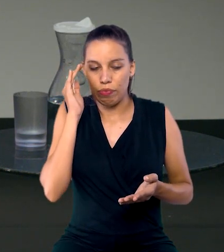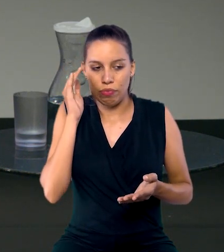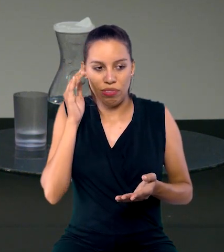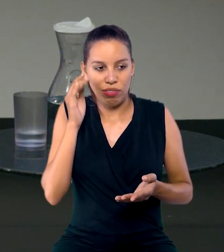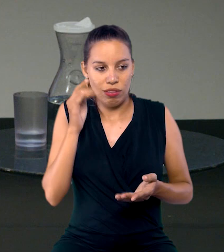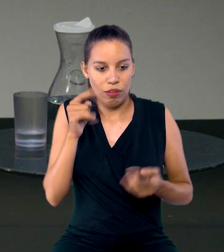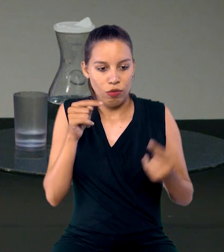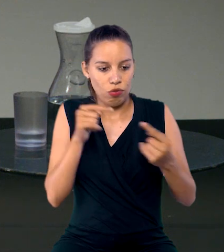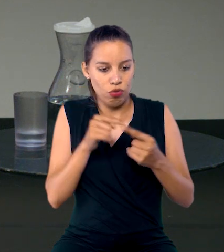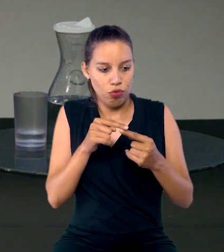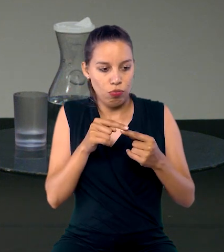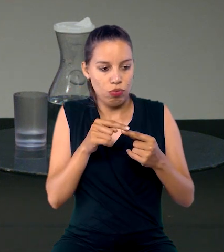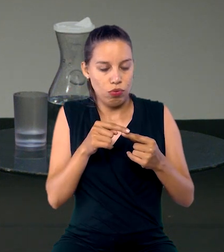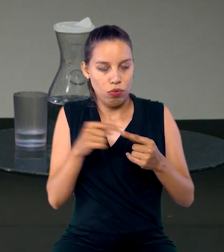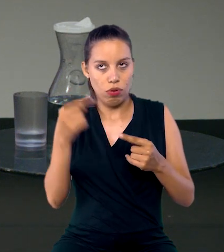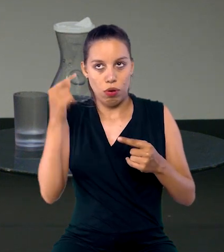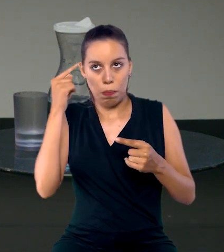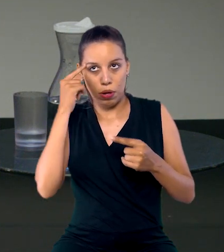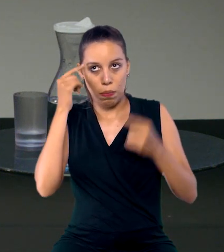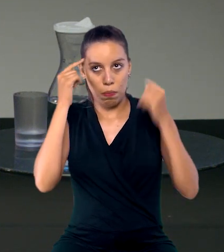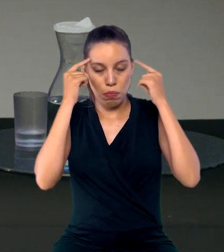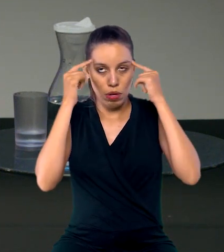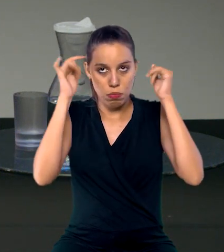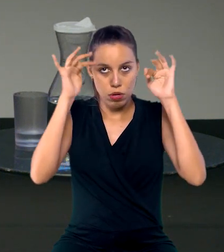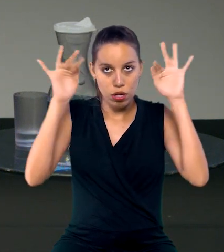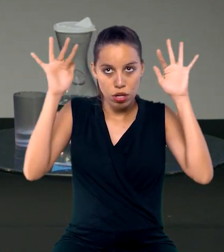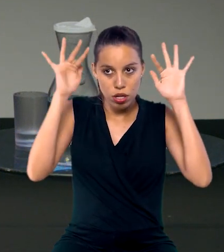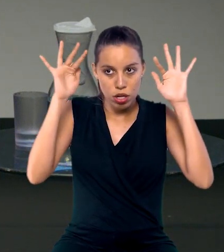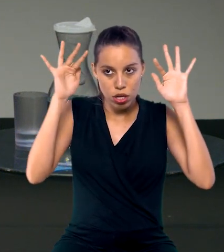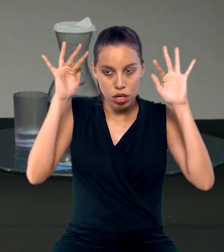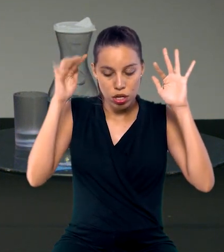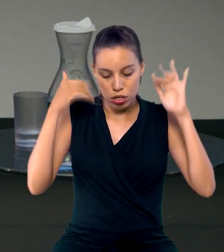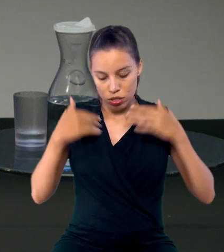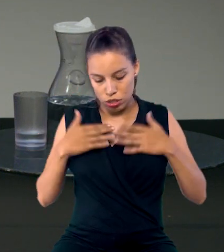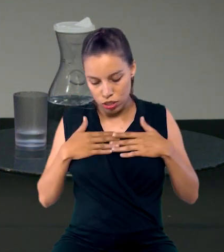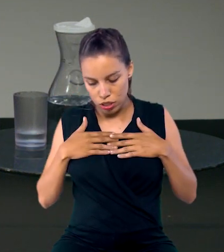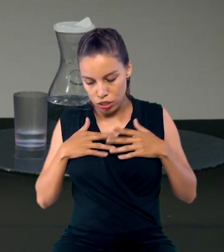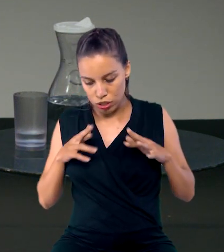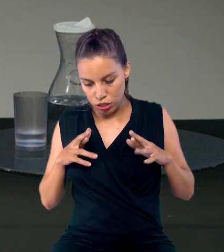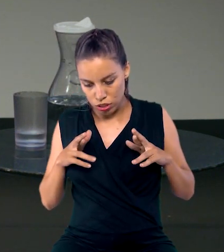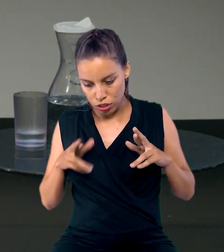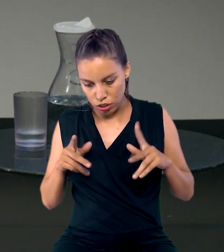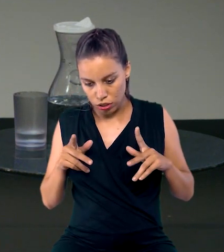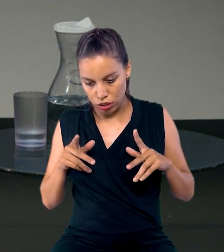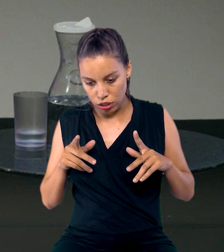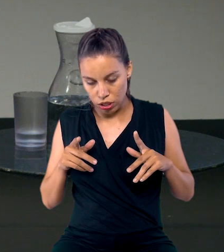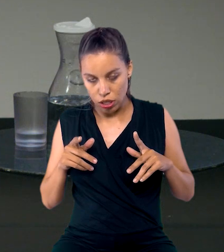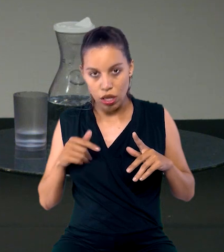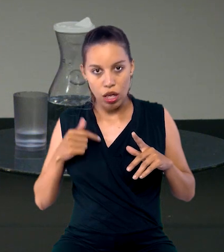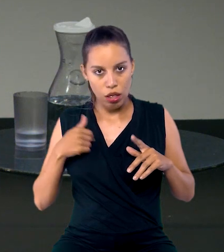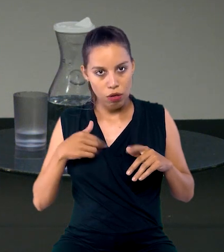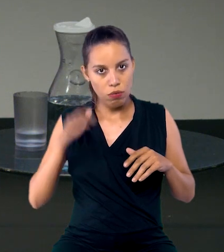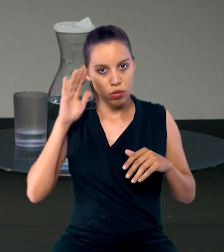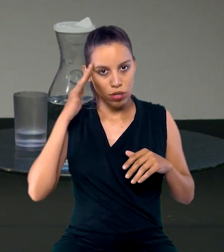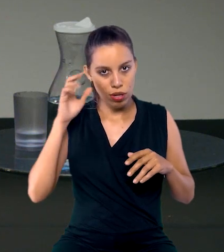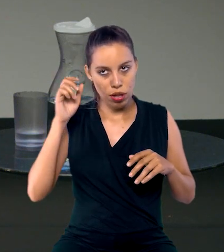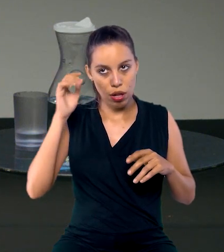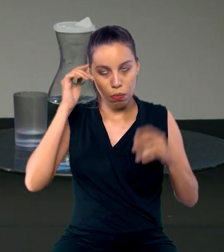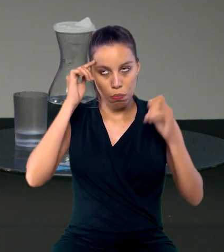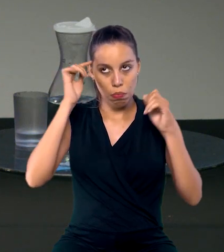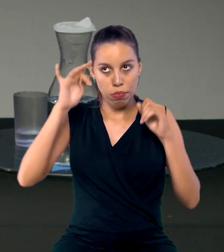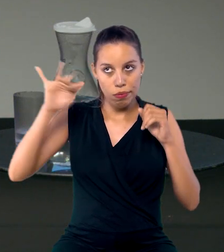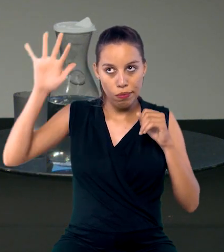né, cartesiana corpo-mente. Eu só posso entender com o meu corpo. Então, o meu viver